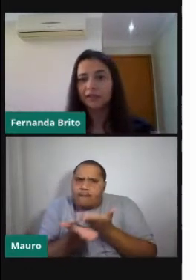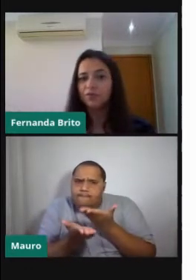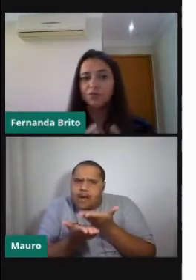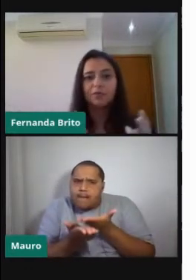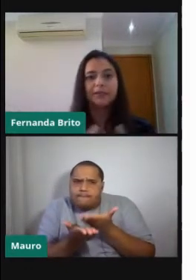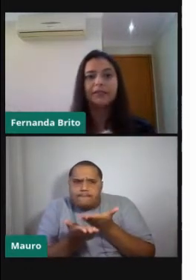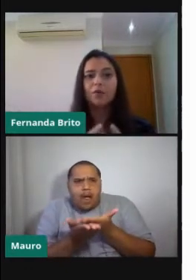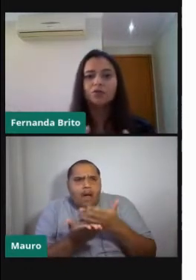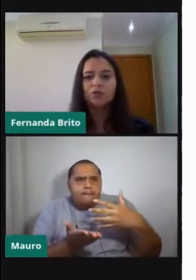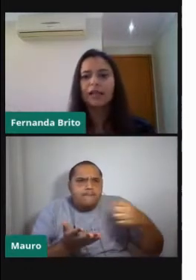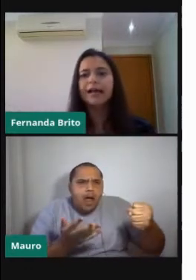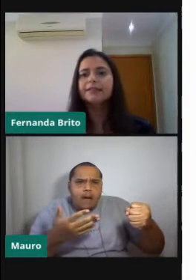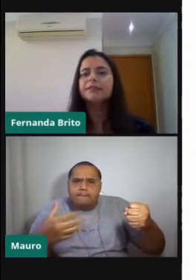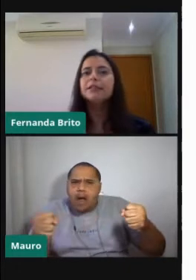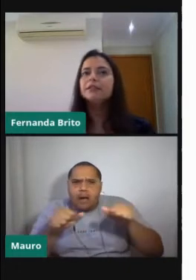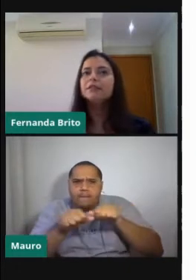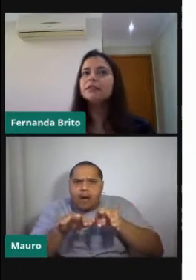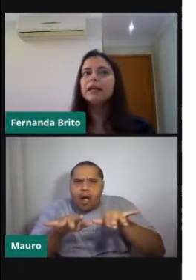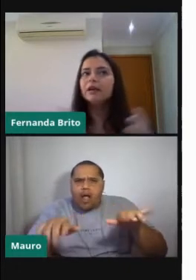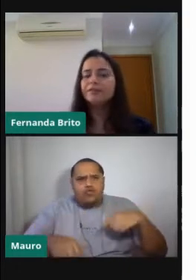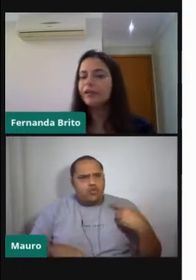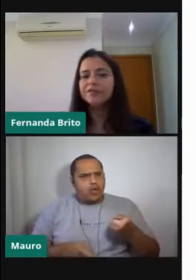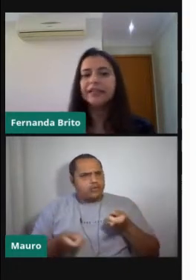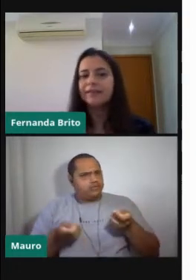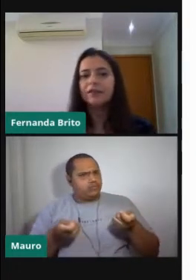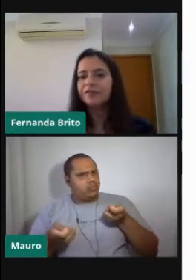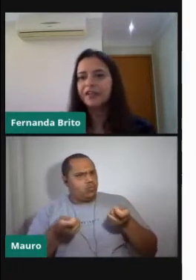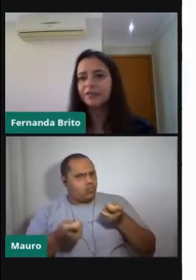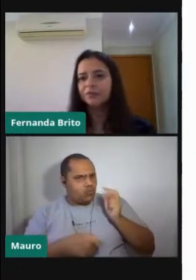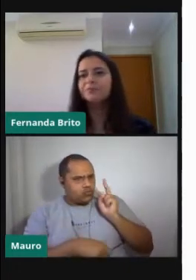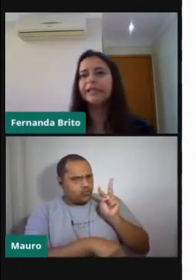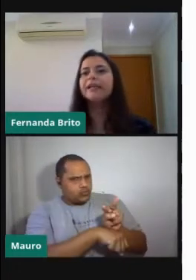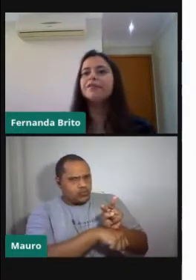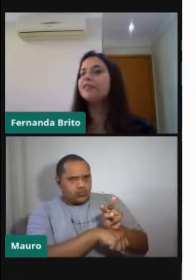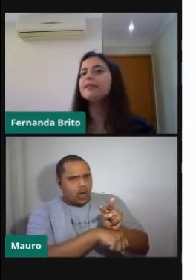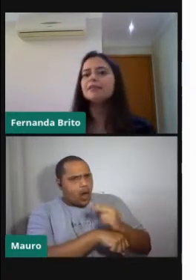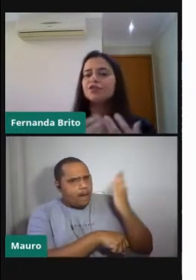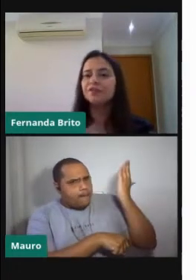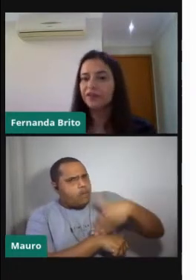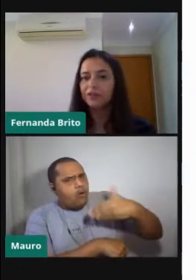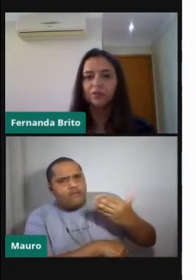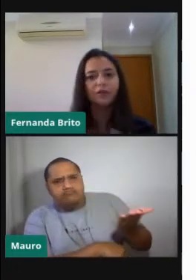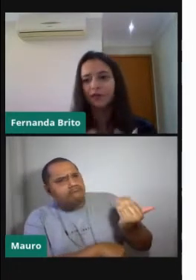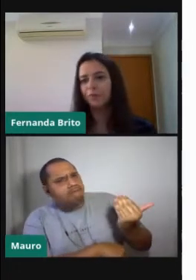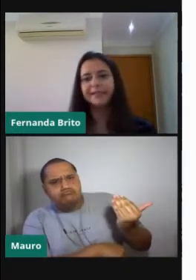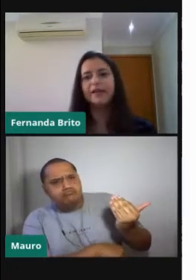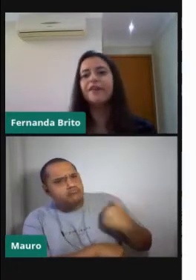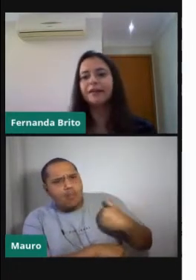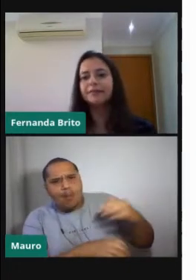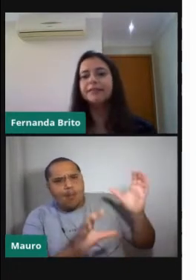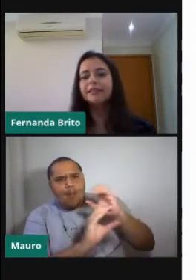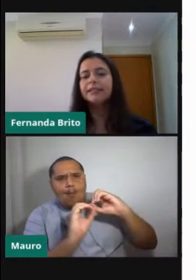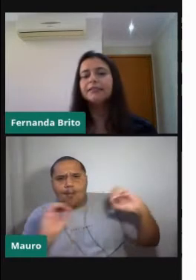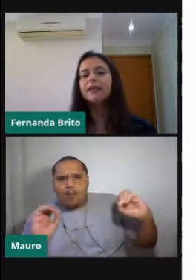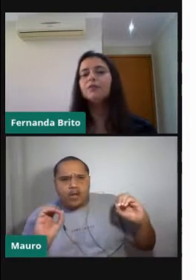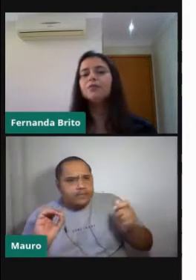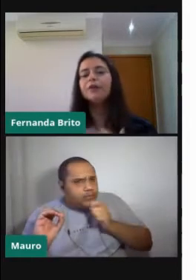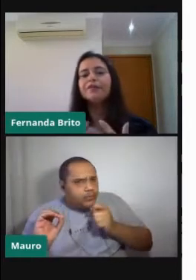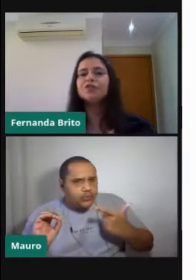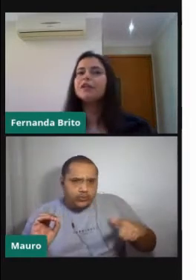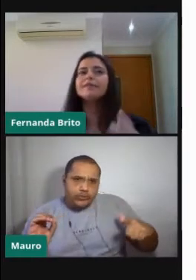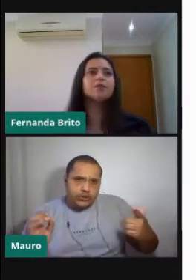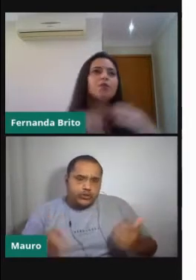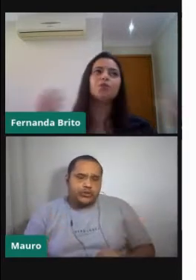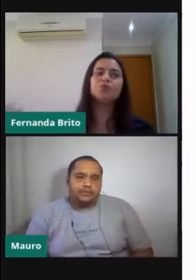foi avaliando isso de uma maneira controlada, a evidência não veio, né? A evidência de efeito não foi observada.